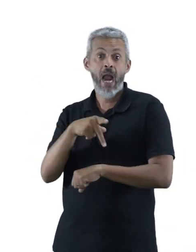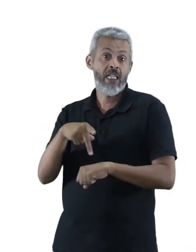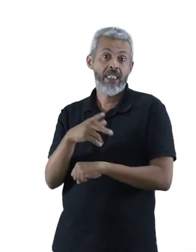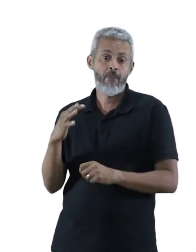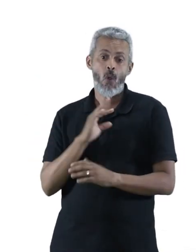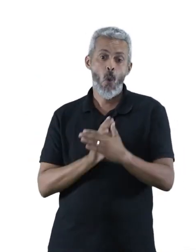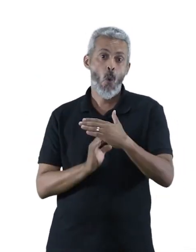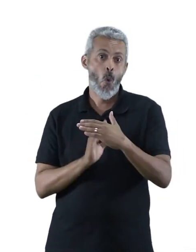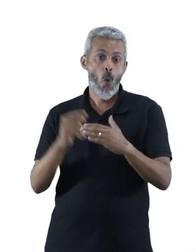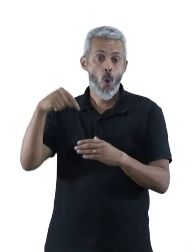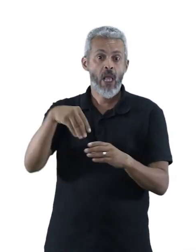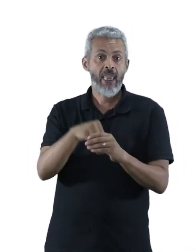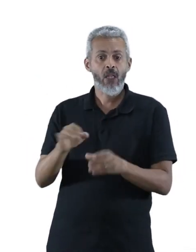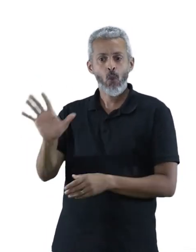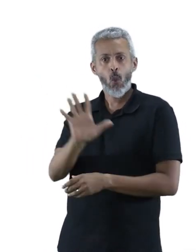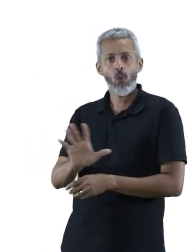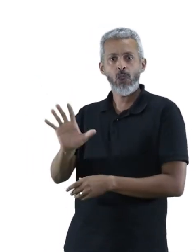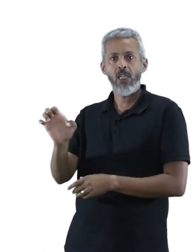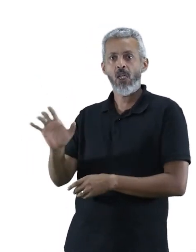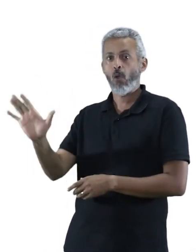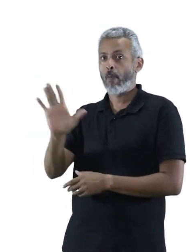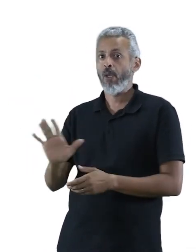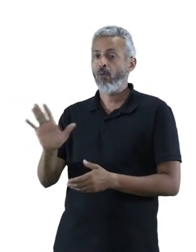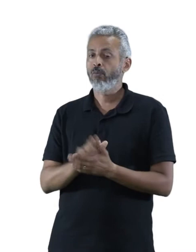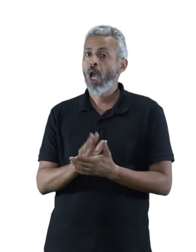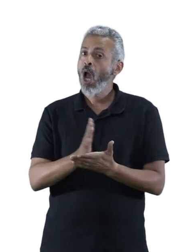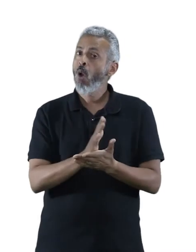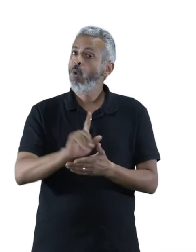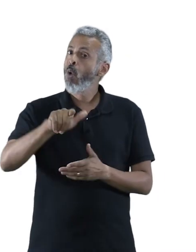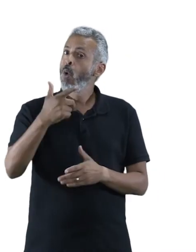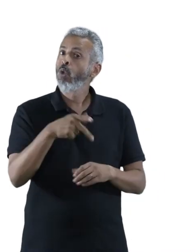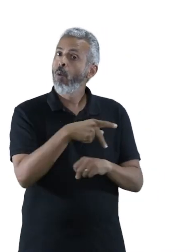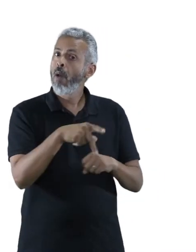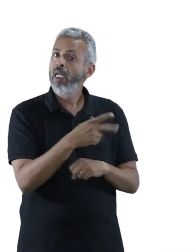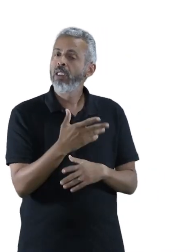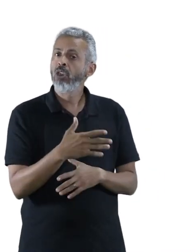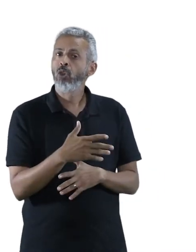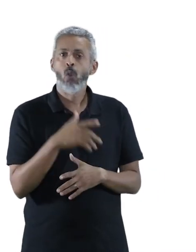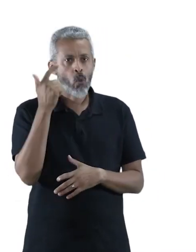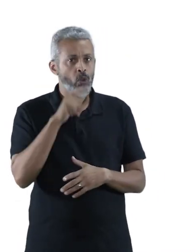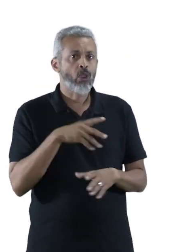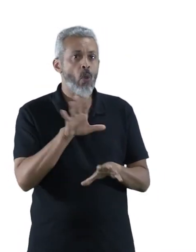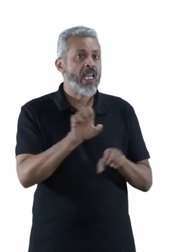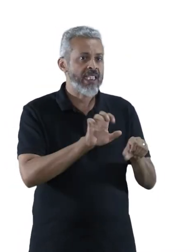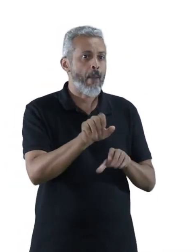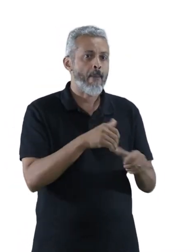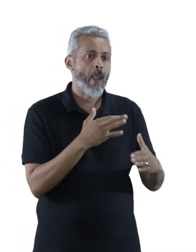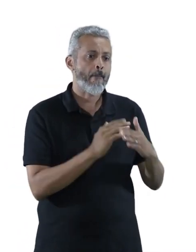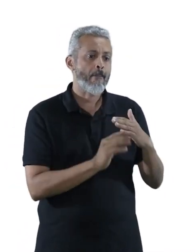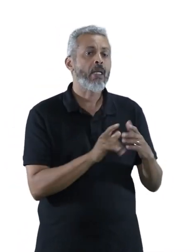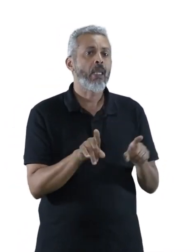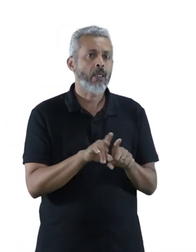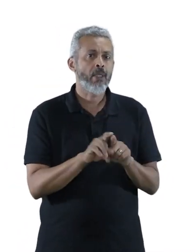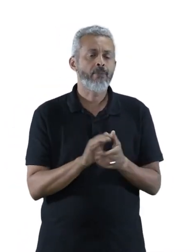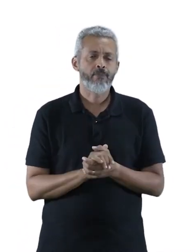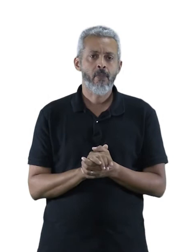imigrantes dentro do continente europeu. Outros países também conseguiram receber alguns imigrantes, mas a União Europeia tomou uma